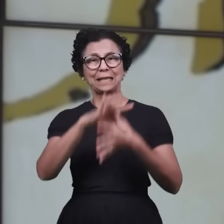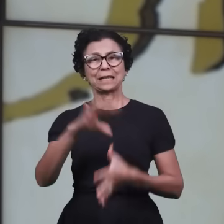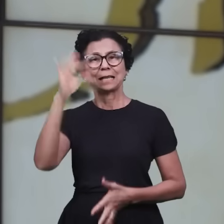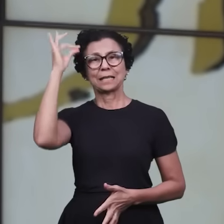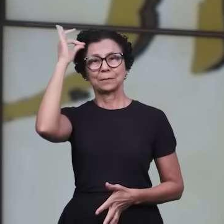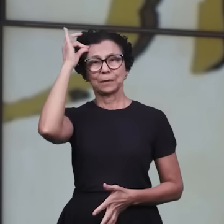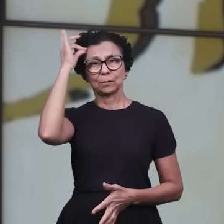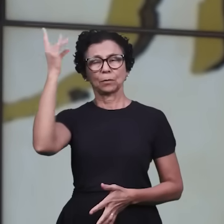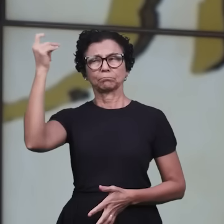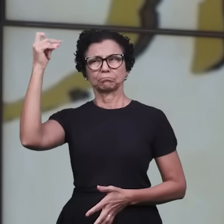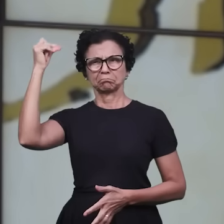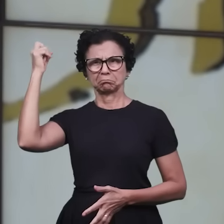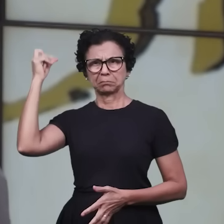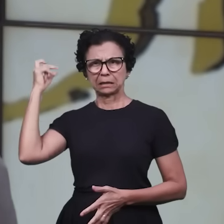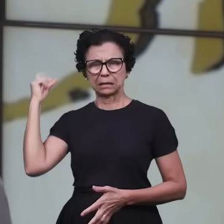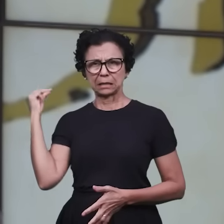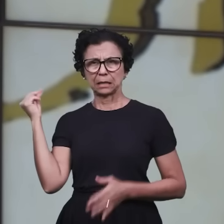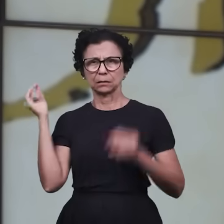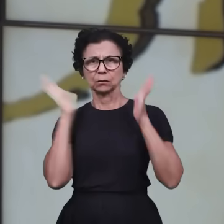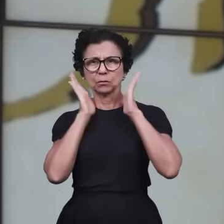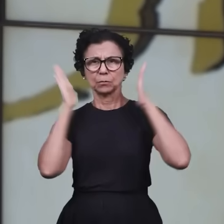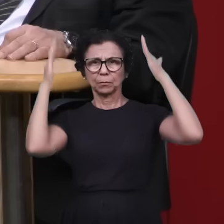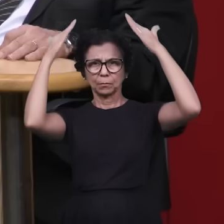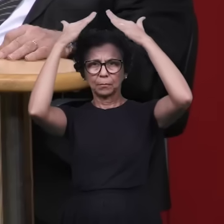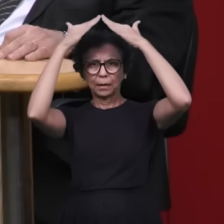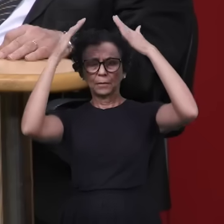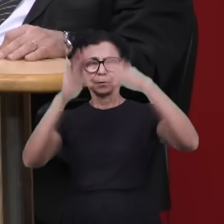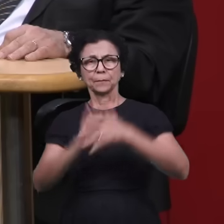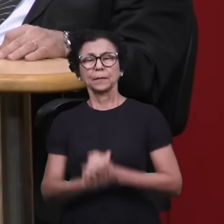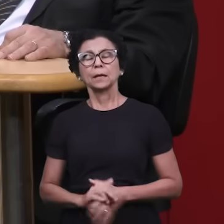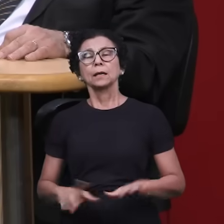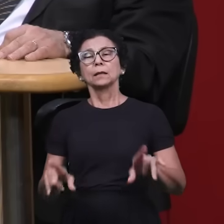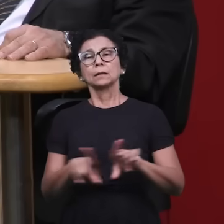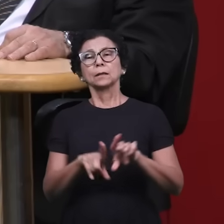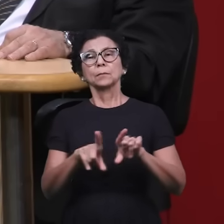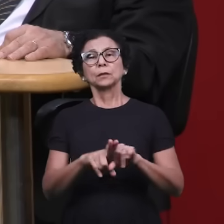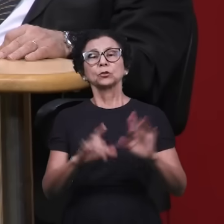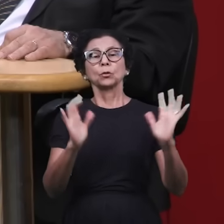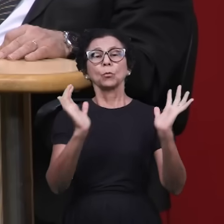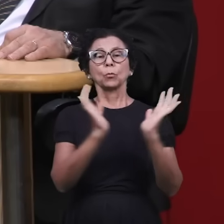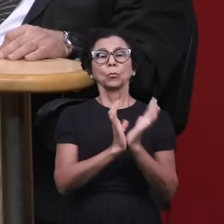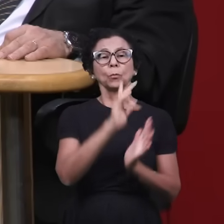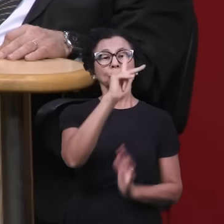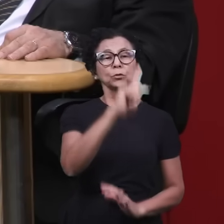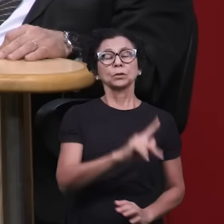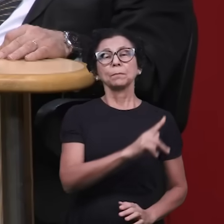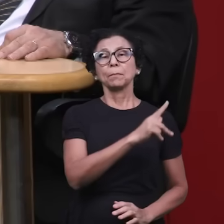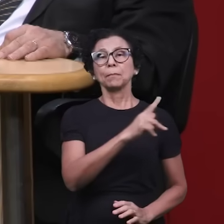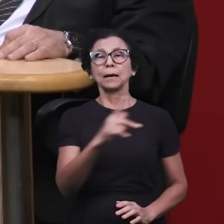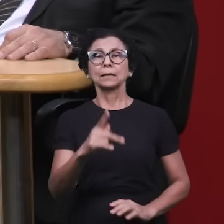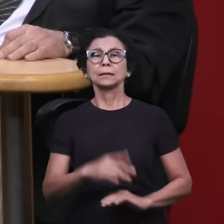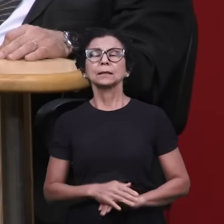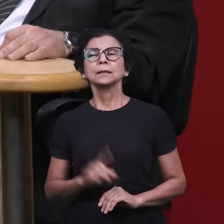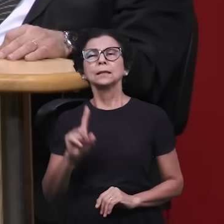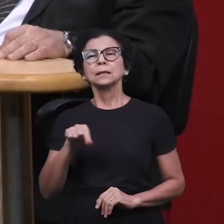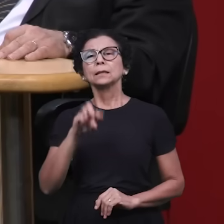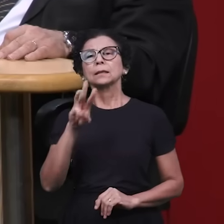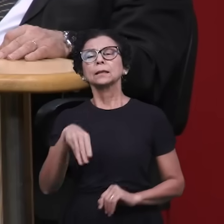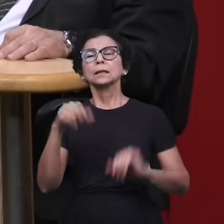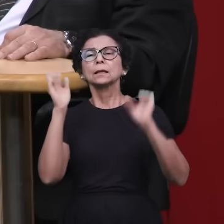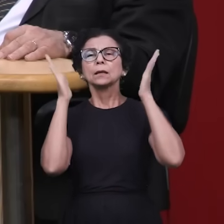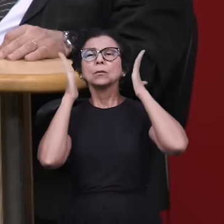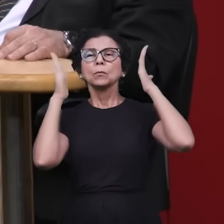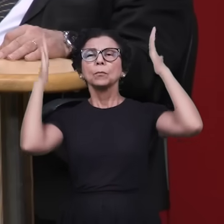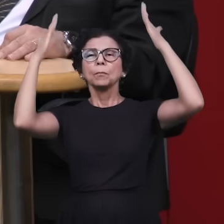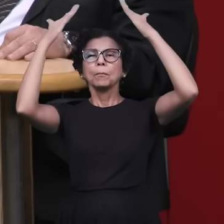espiritual considerado na época. Quando você tem, Jesus falou, os patristas, e o Papa foi o quê? O pai, aquele que